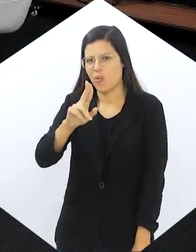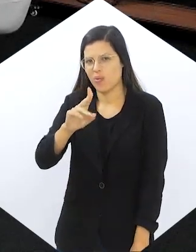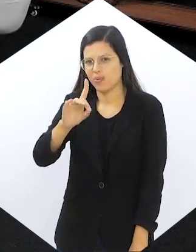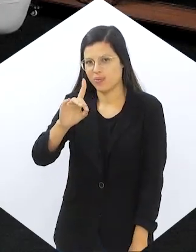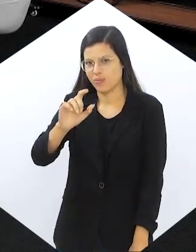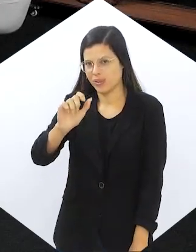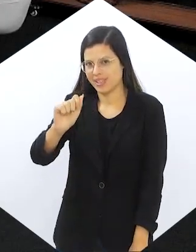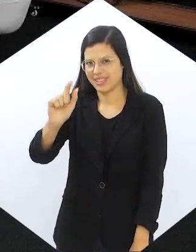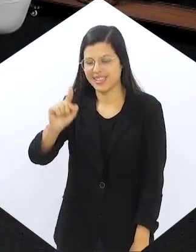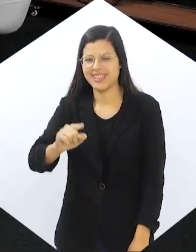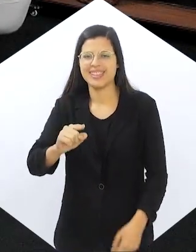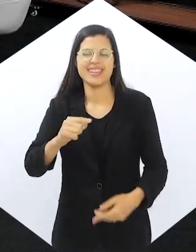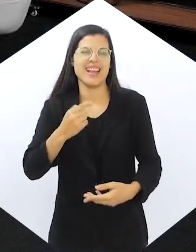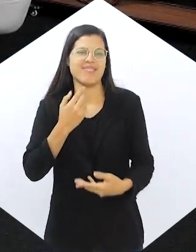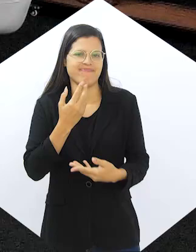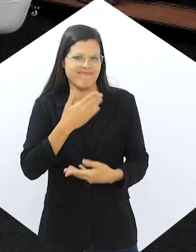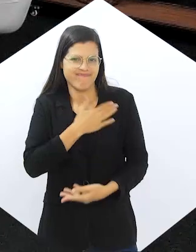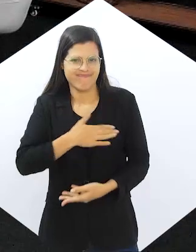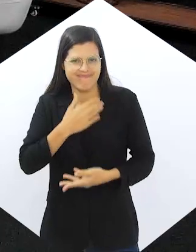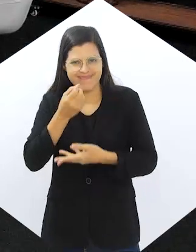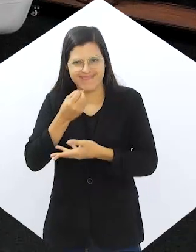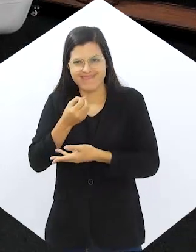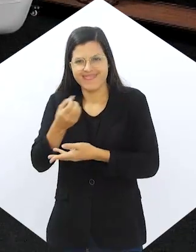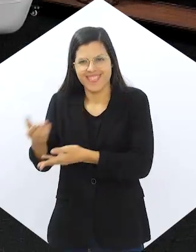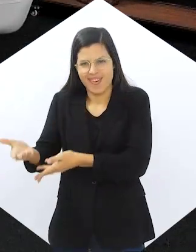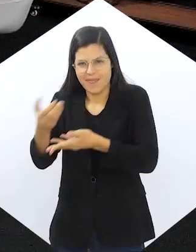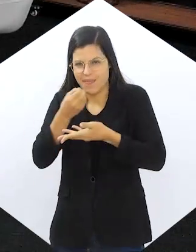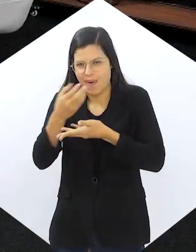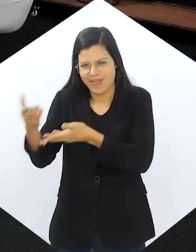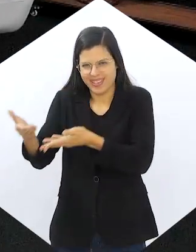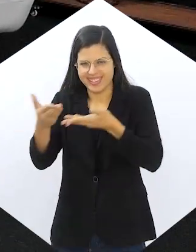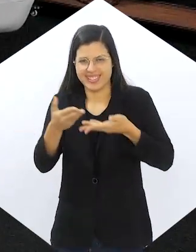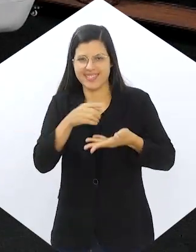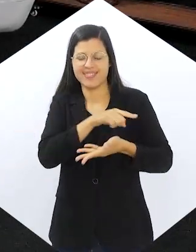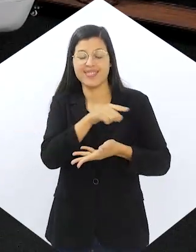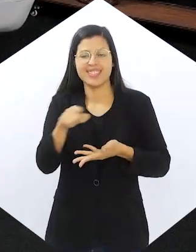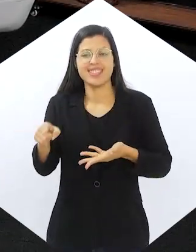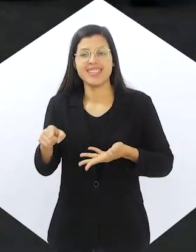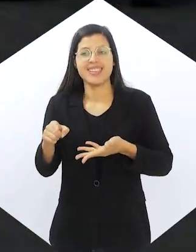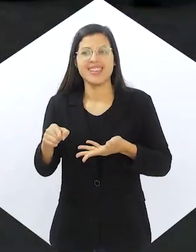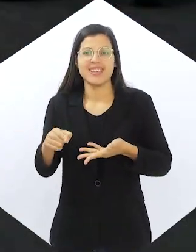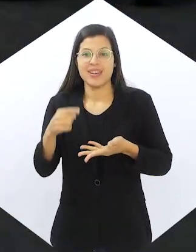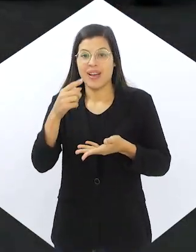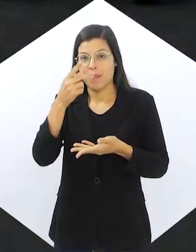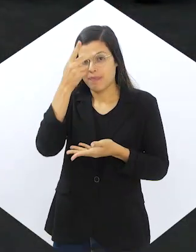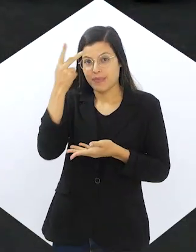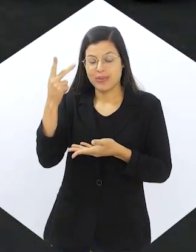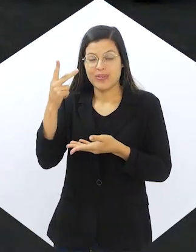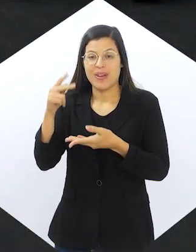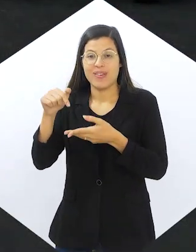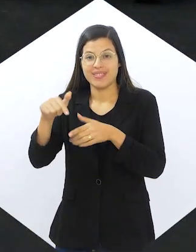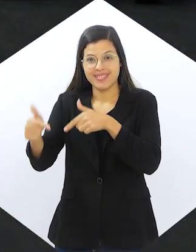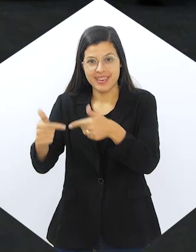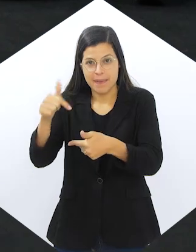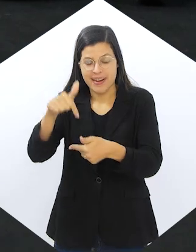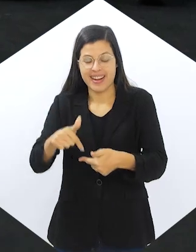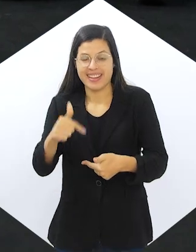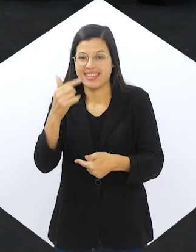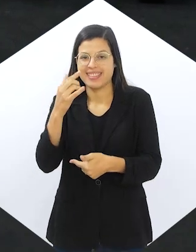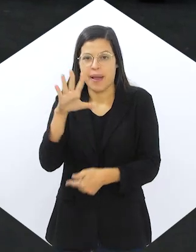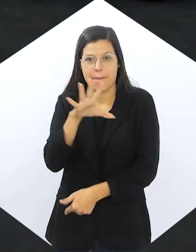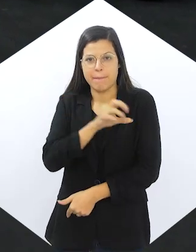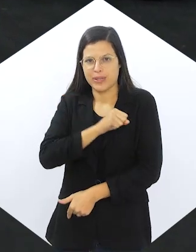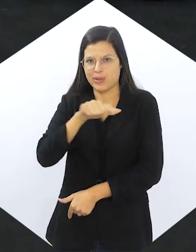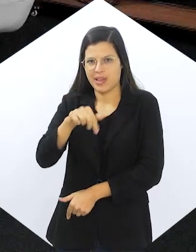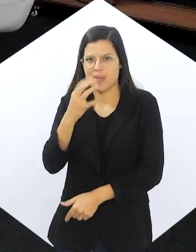aqui, receber o Rudá aqui. A TV inteira já está apaixonada pelo Rudá, né? Mas quando ele está de colete, a gente não pode brincar com